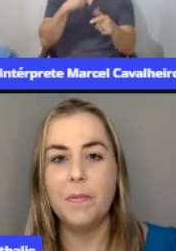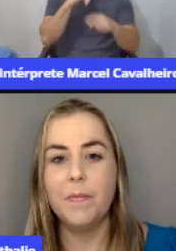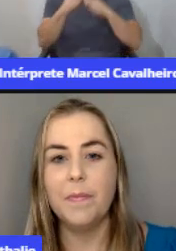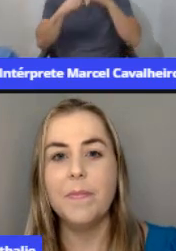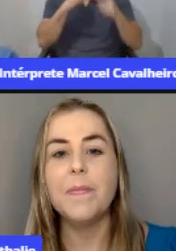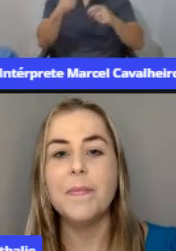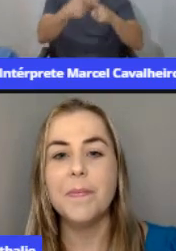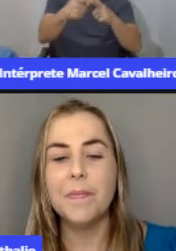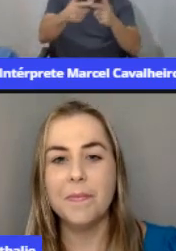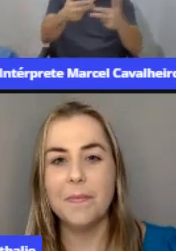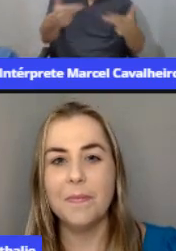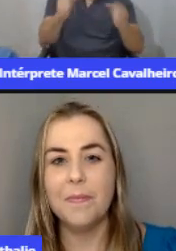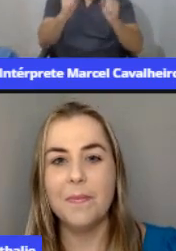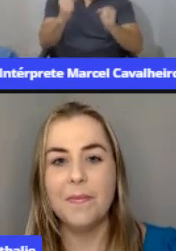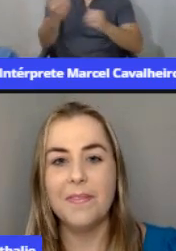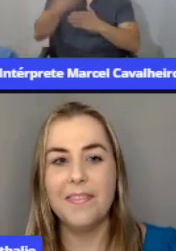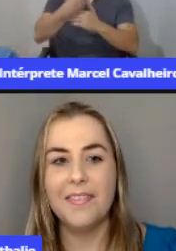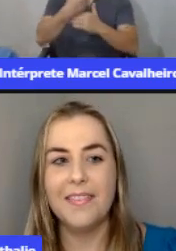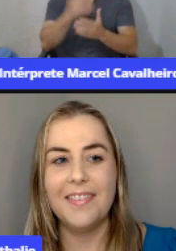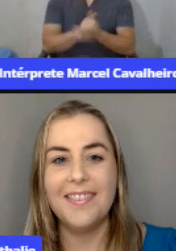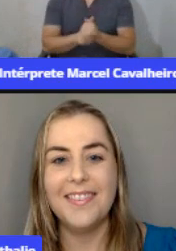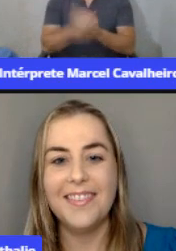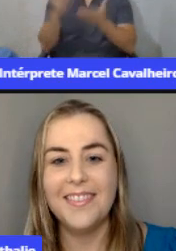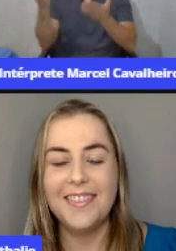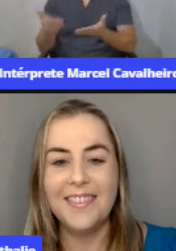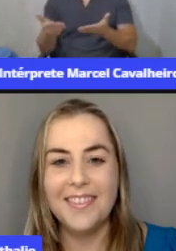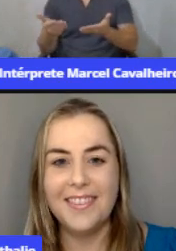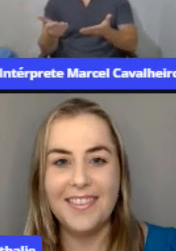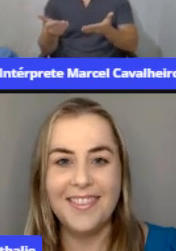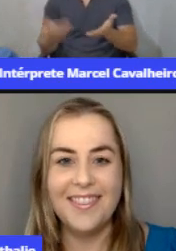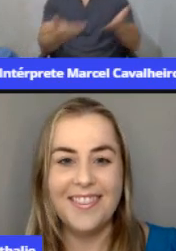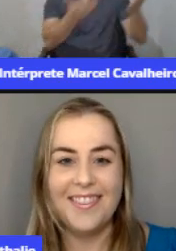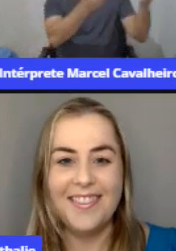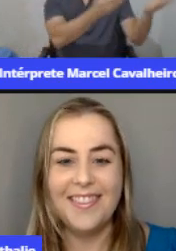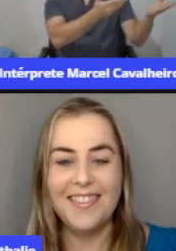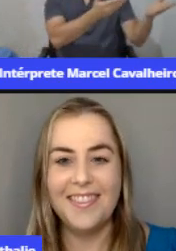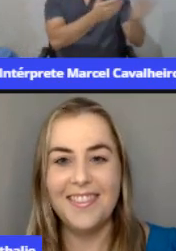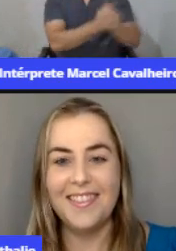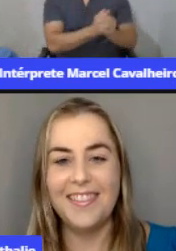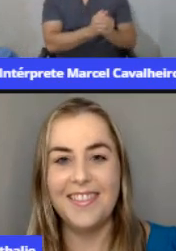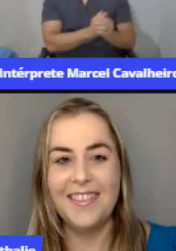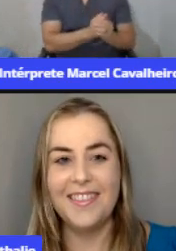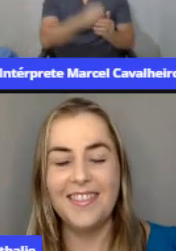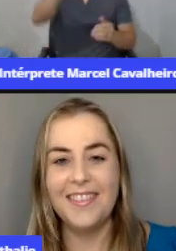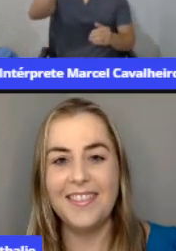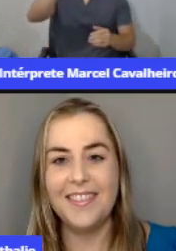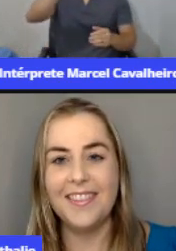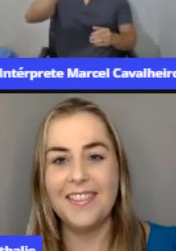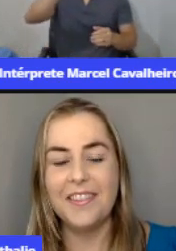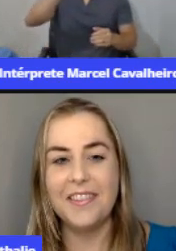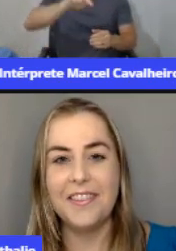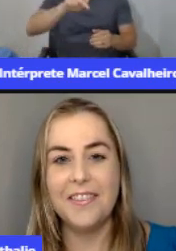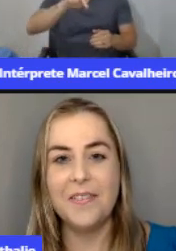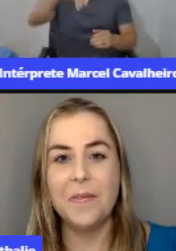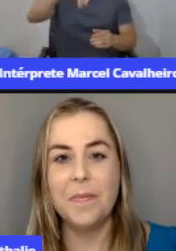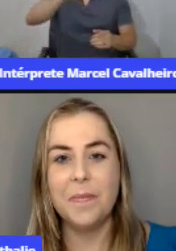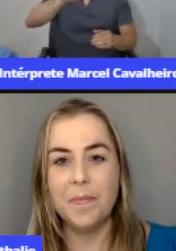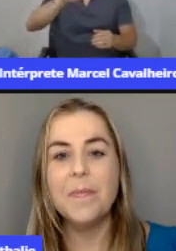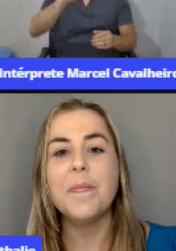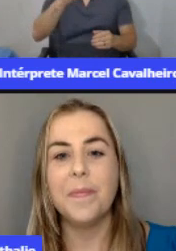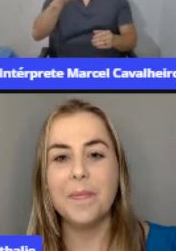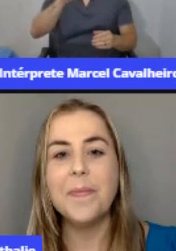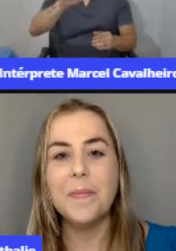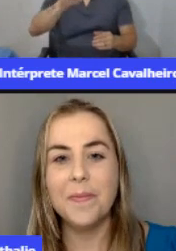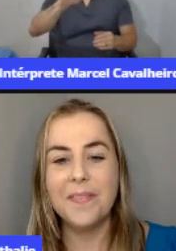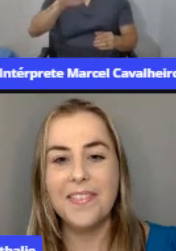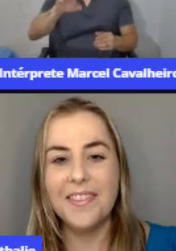agora eu passo a fala para a Nath, né, para a Nathalie, e ela vai falar um pouquinho sobre esse documento e como ele foi estruturado.